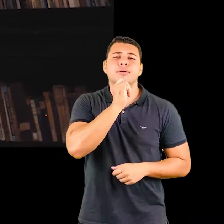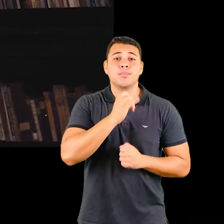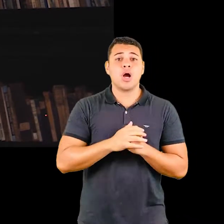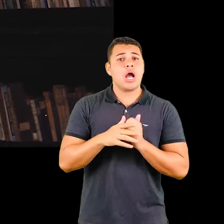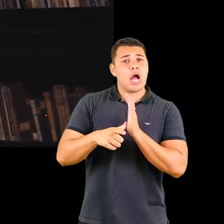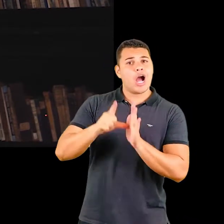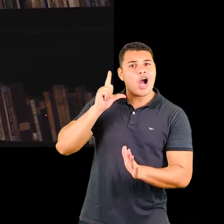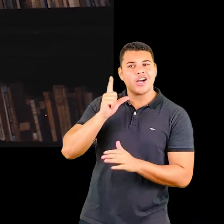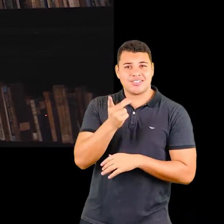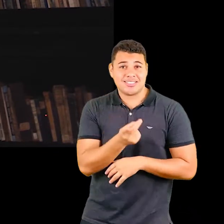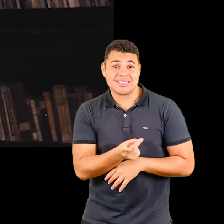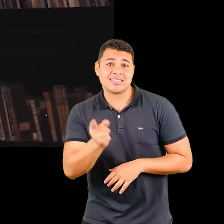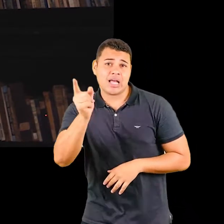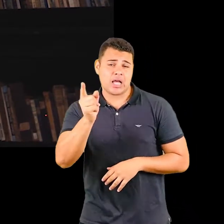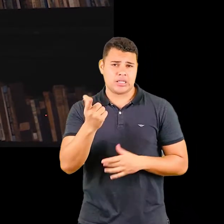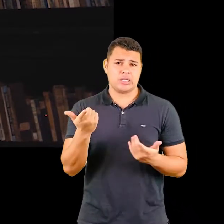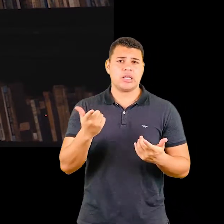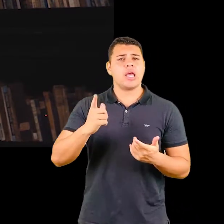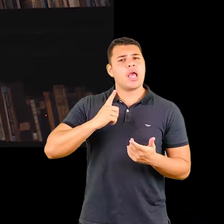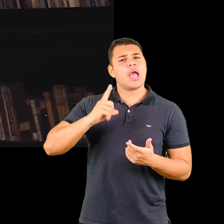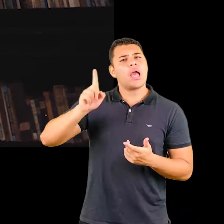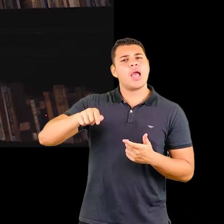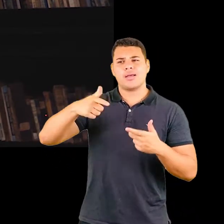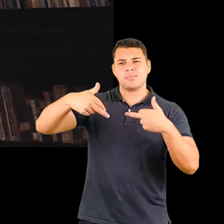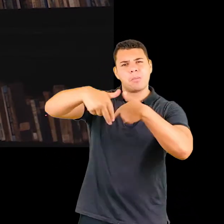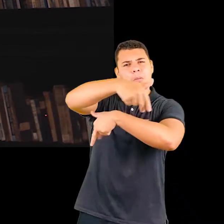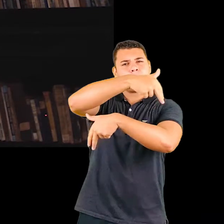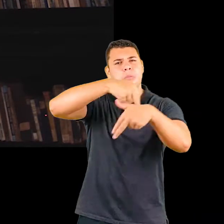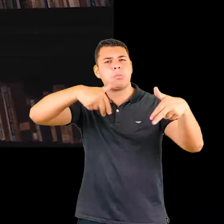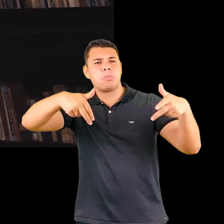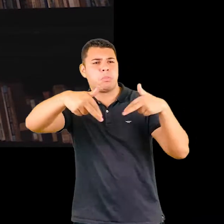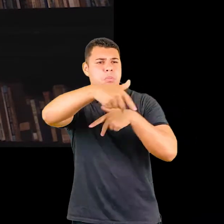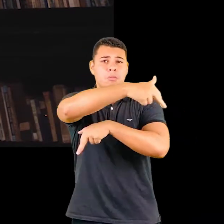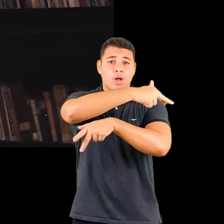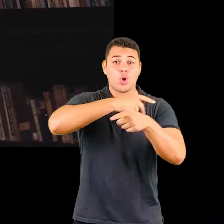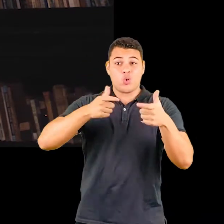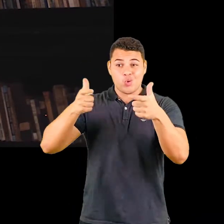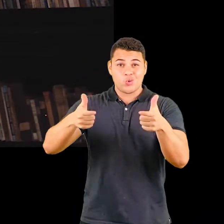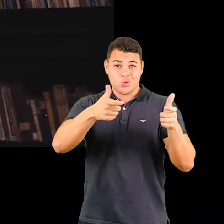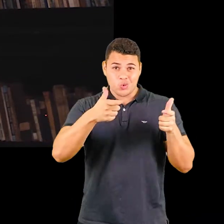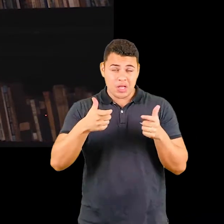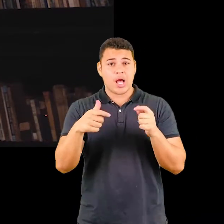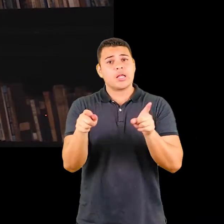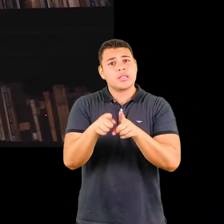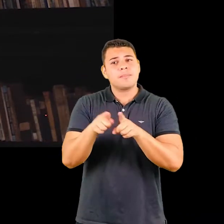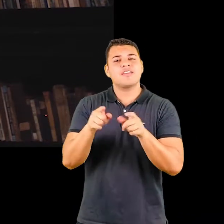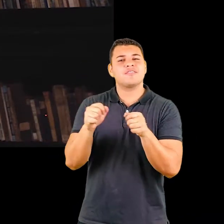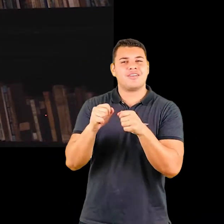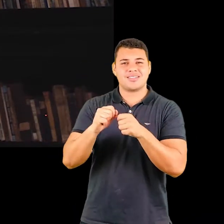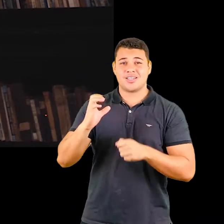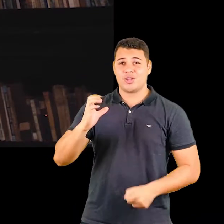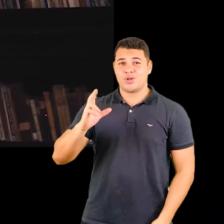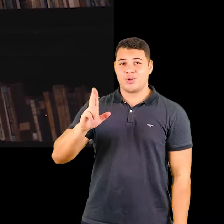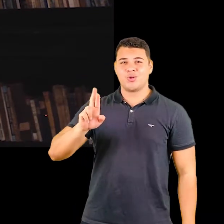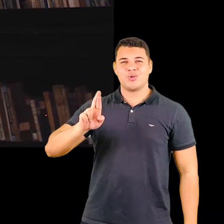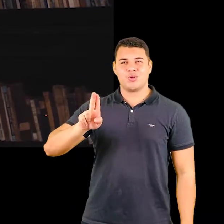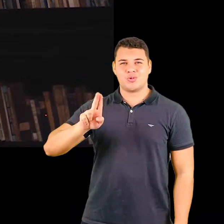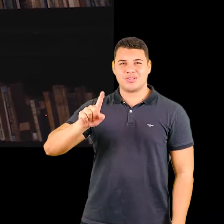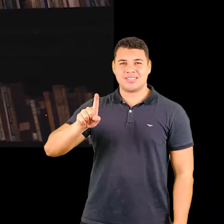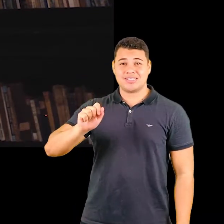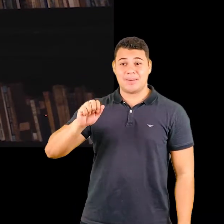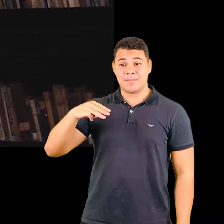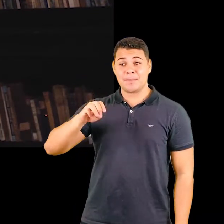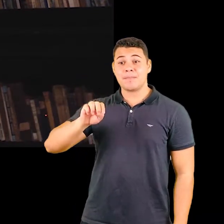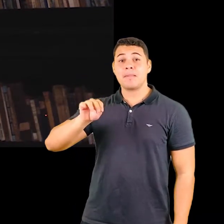de sair, para eles fazer, rodear, assim, o espaço, fazer um cruzamento. Mas